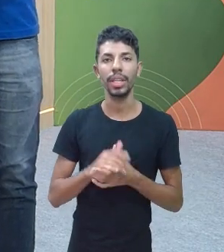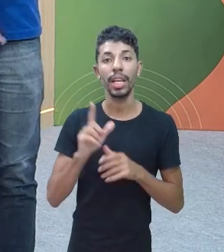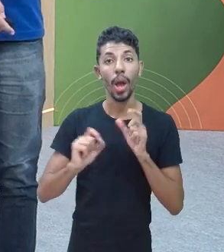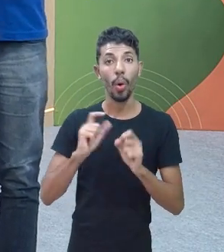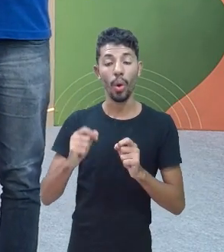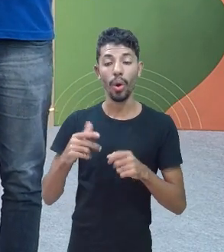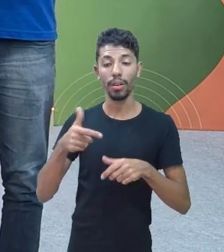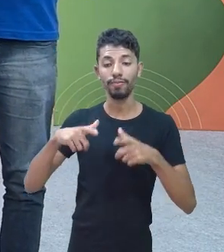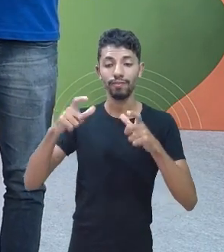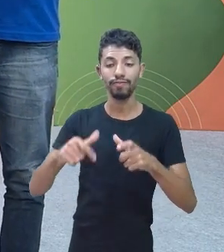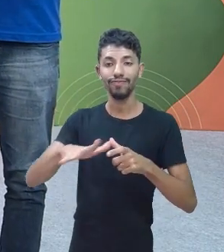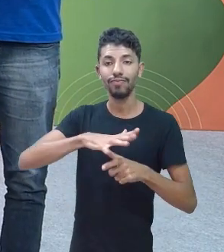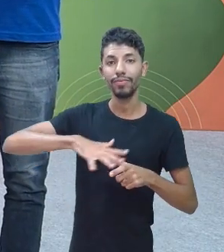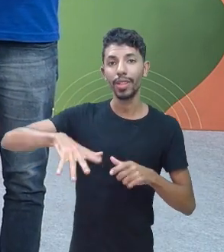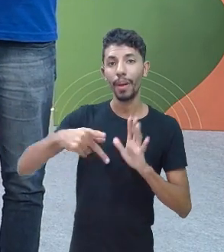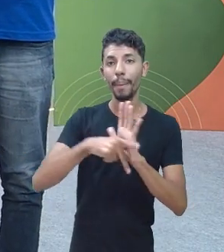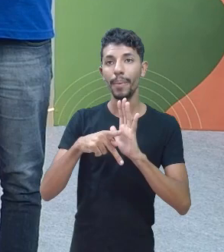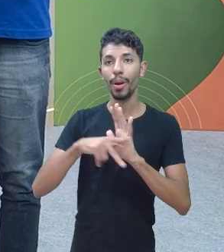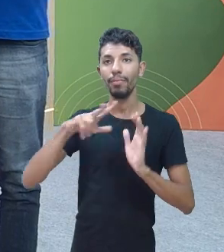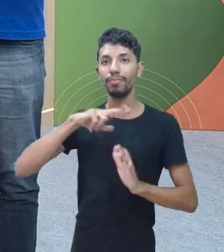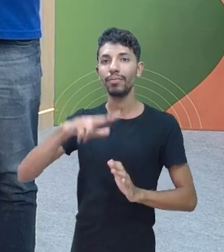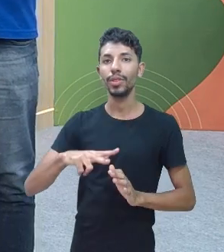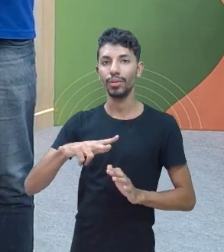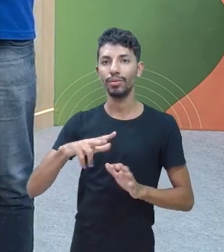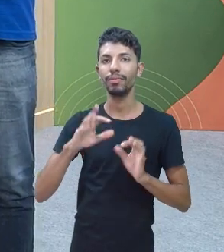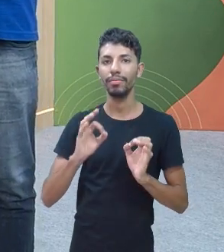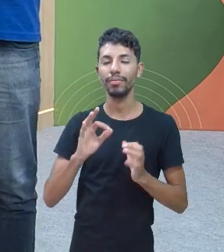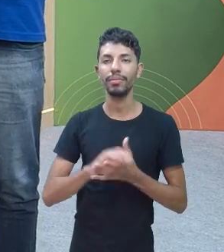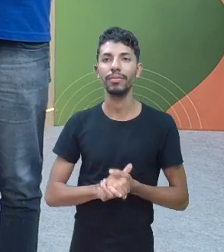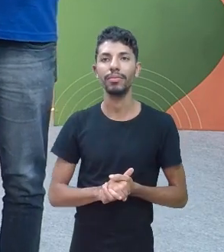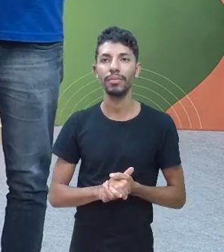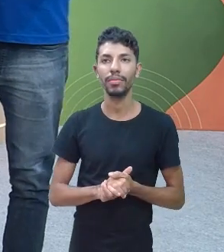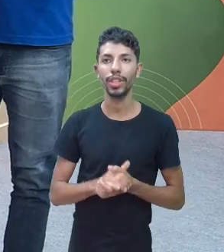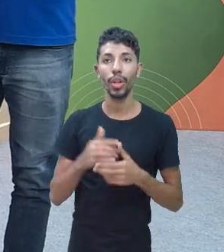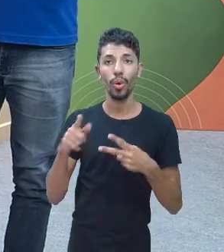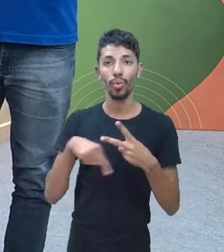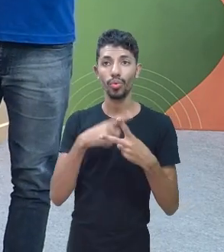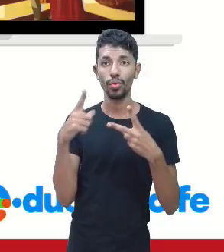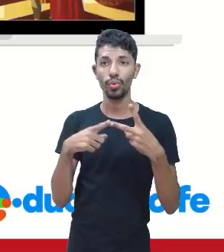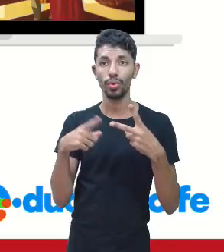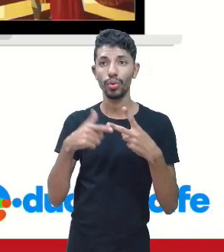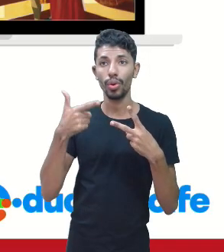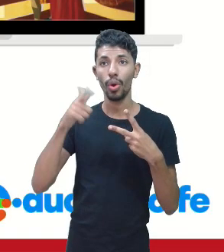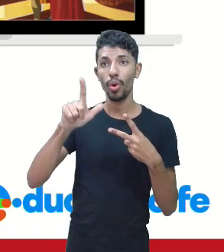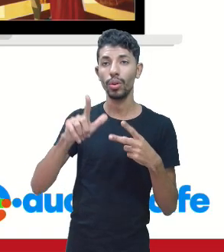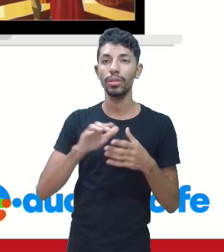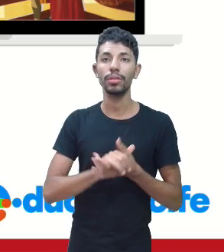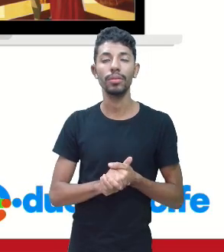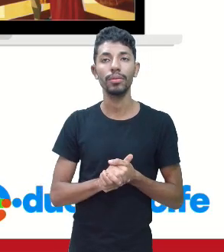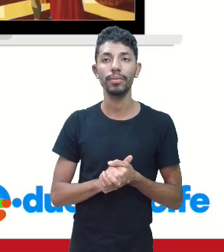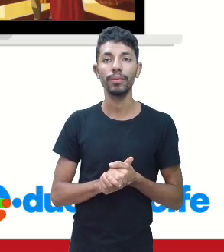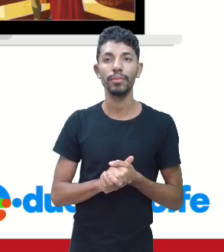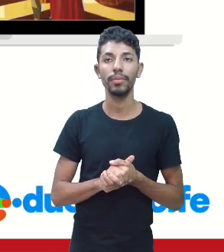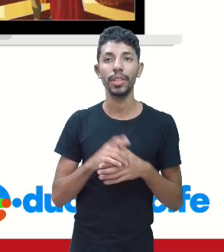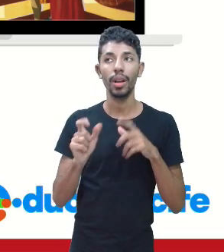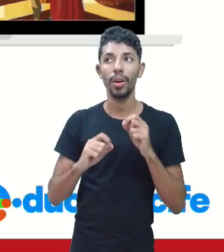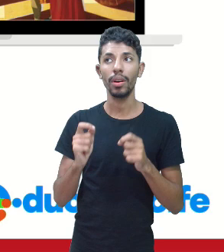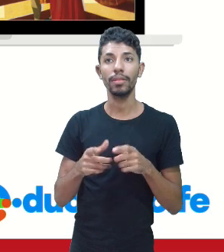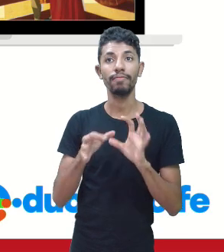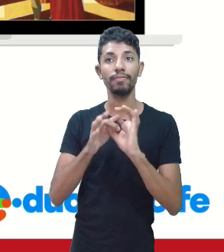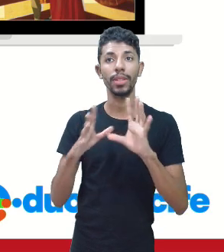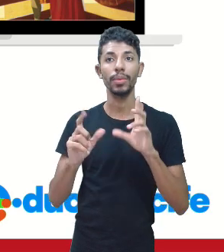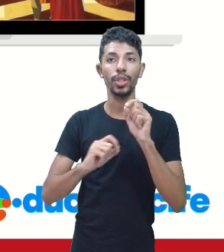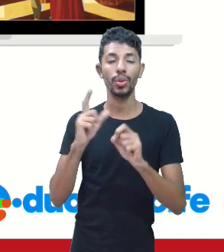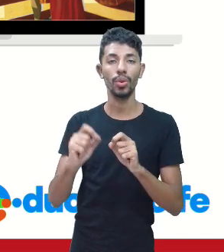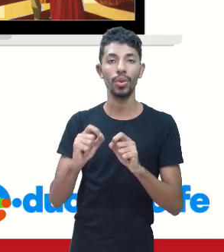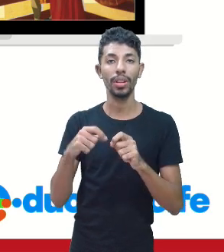território português, ainda é território português. O outro aspecto aqui, o outro ponto, né, acabou abrindo mais um, mas enfim, permitiu o estabelecimento